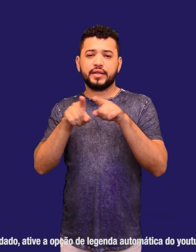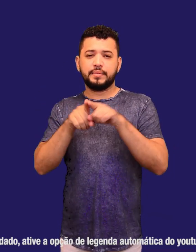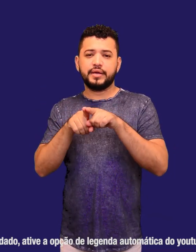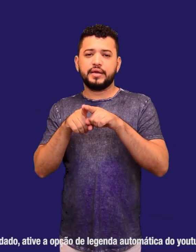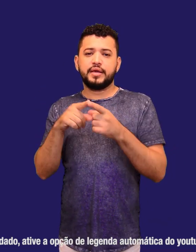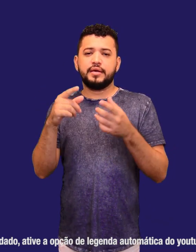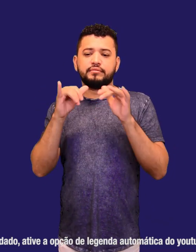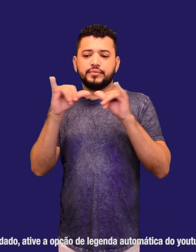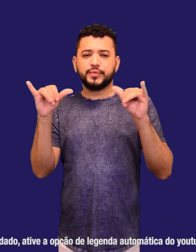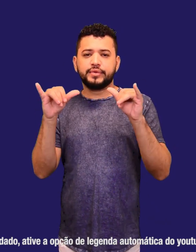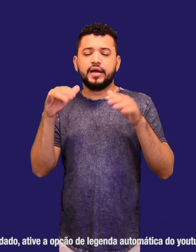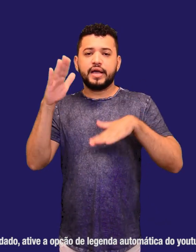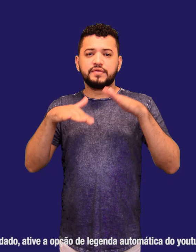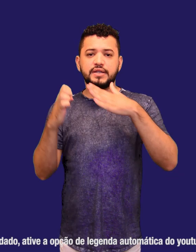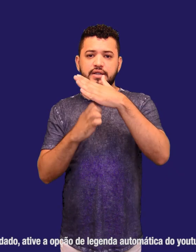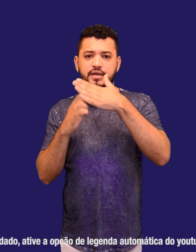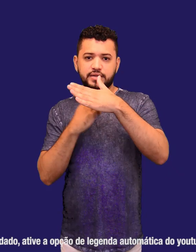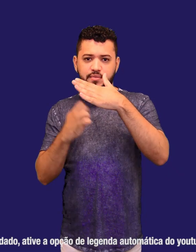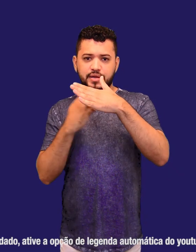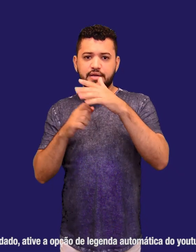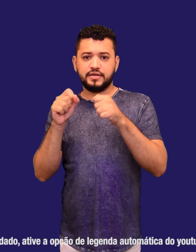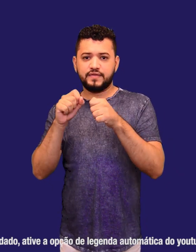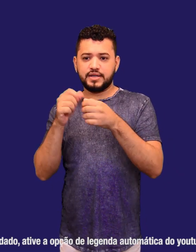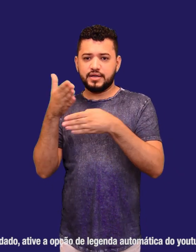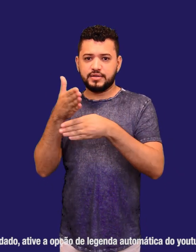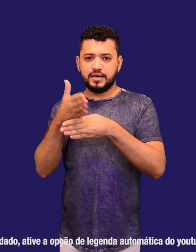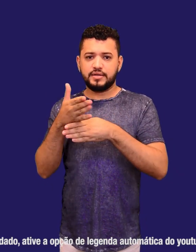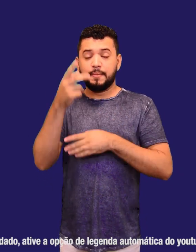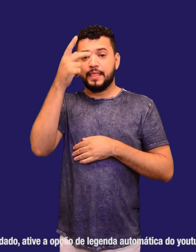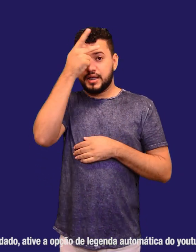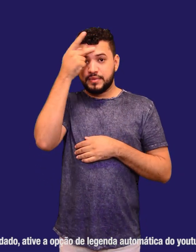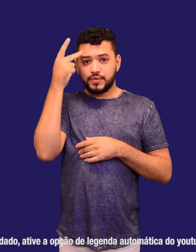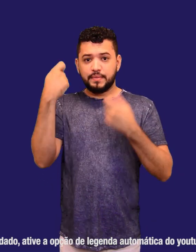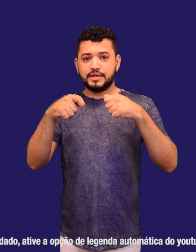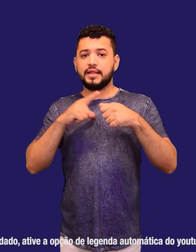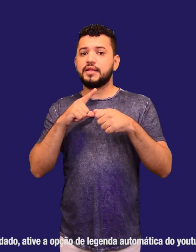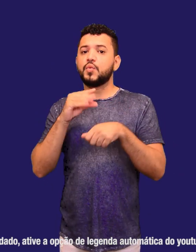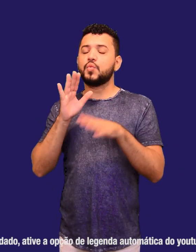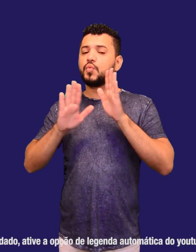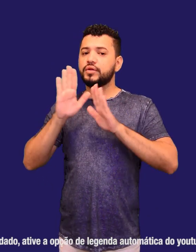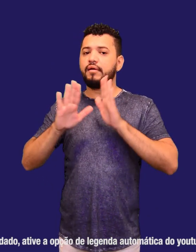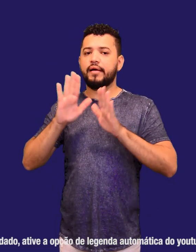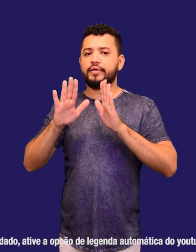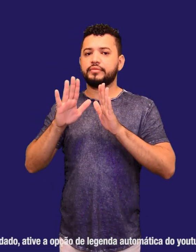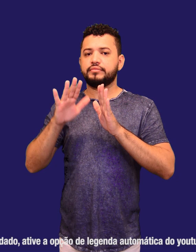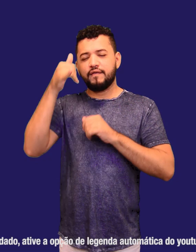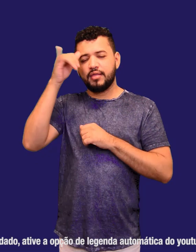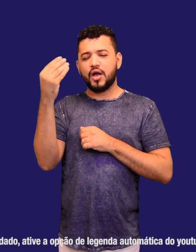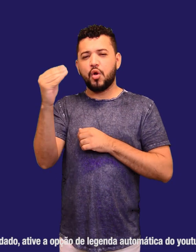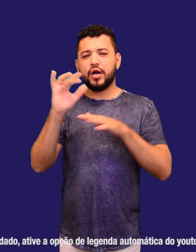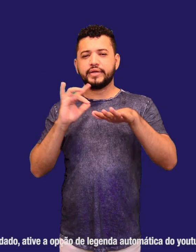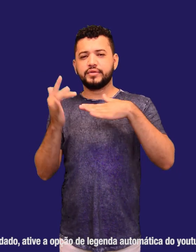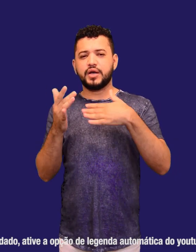porque hoje algumas empresas fazem esses acessos, né, e o candidato também precisa ter um pouco desse cuidado. Então, a gente pode